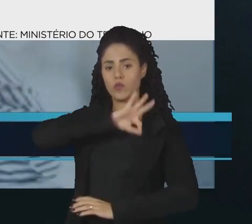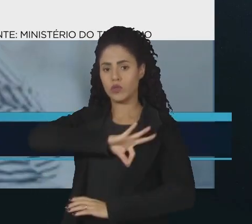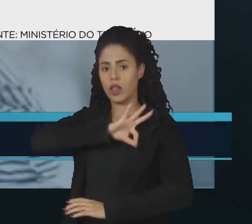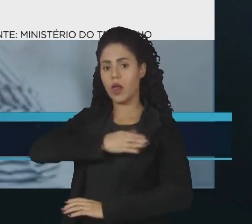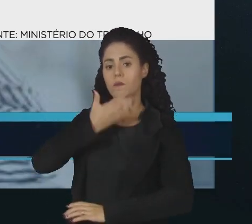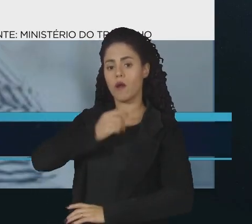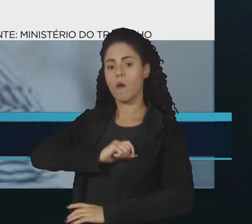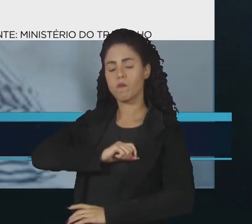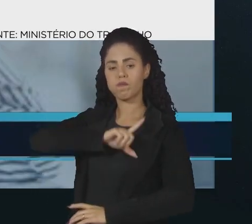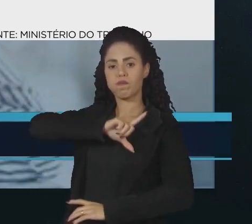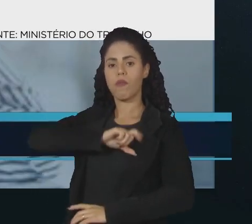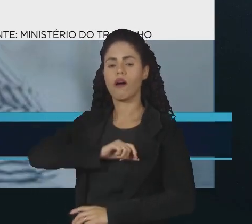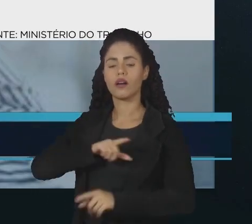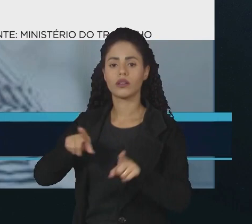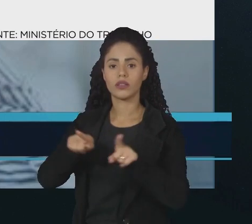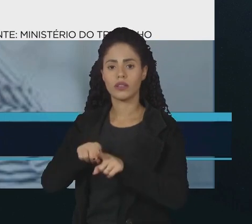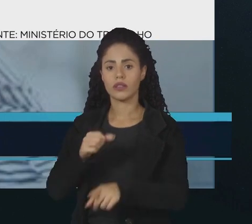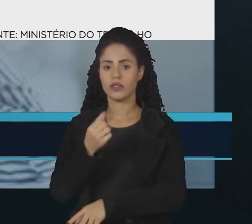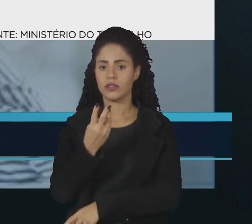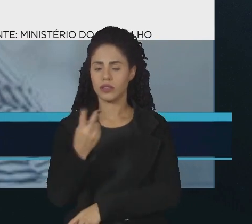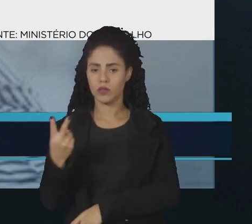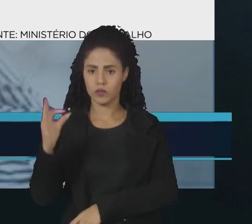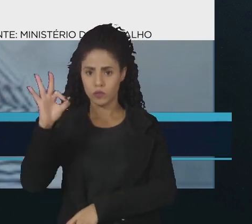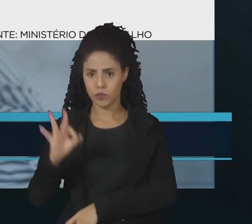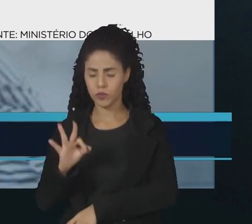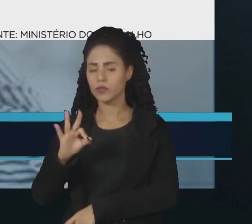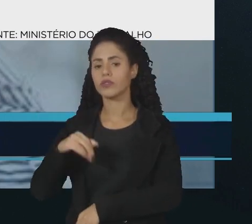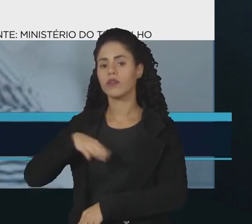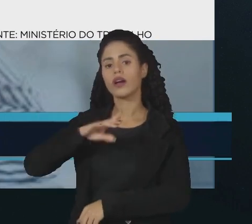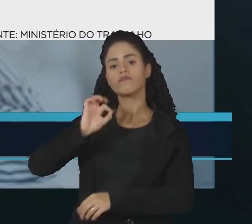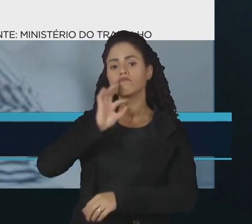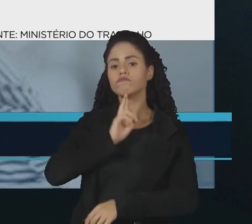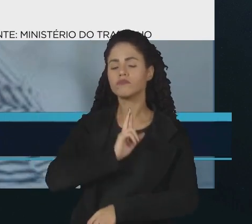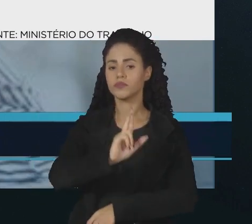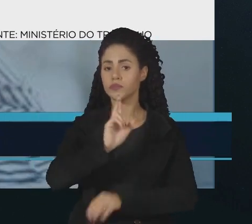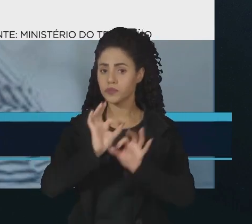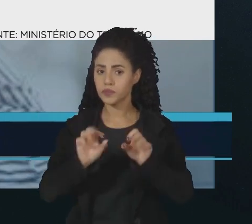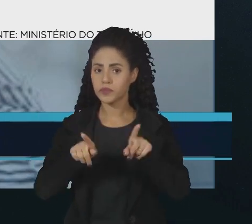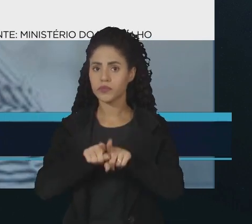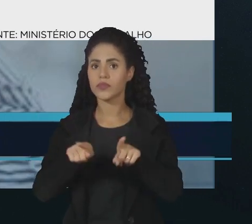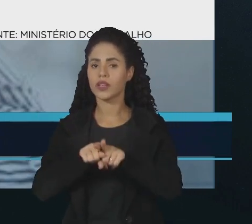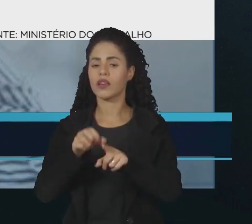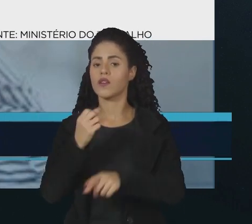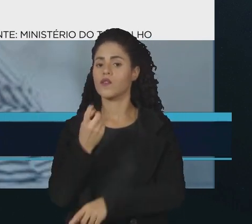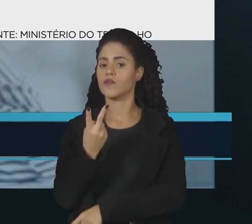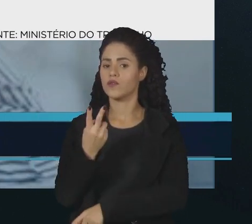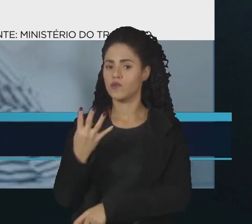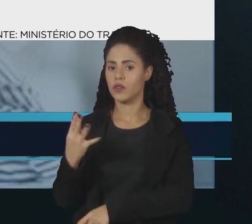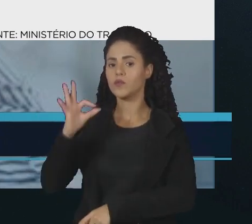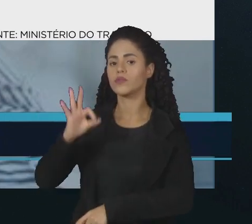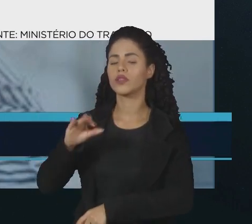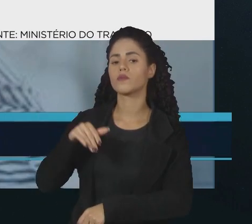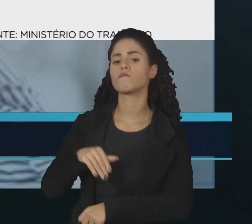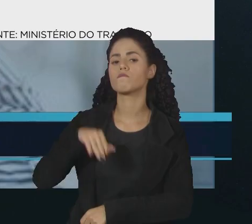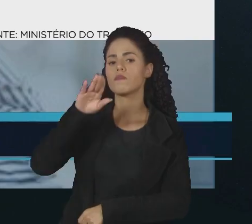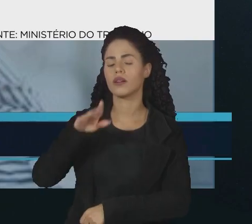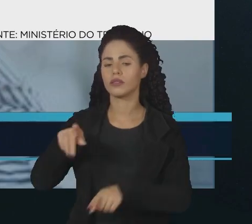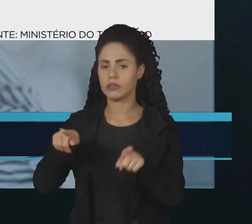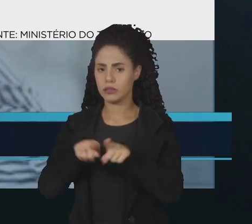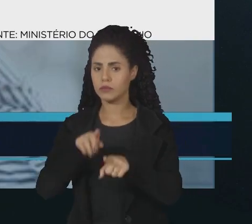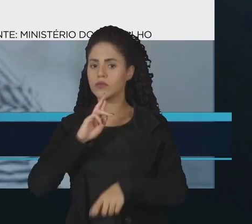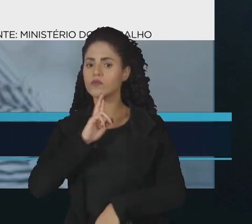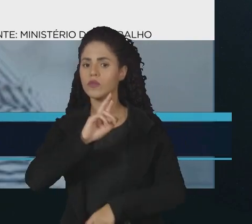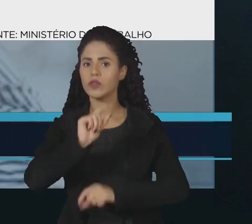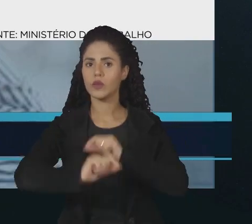maior foi assinalada por 32% dos trabalhadores. Mais de 24% afirmaram